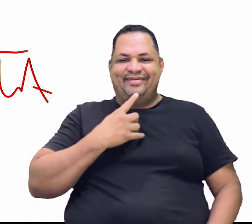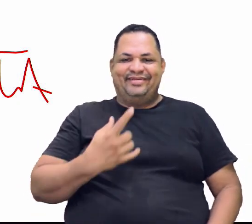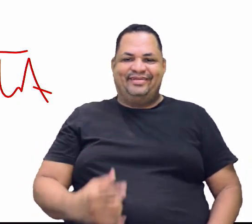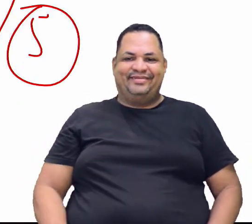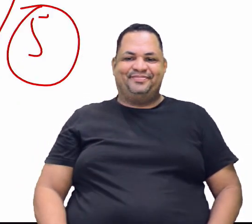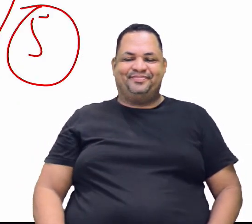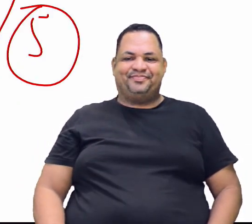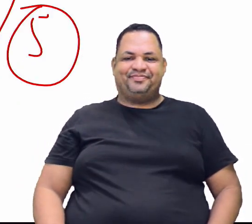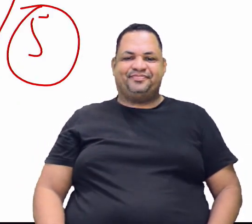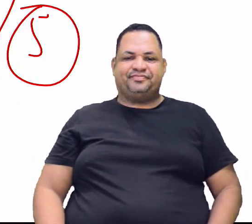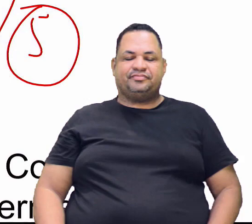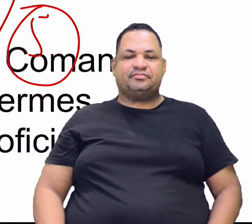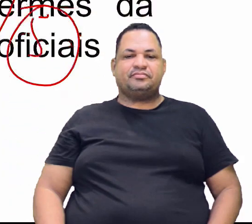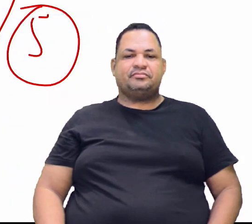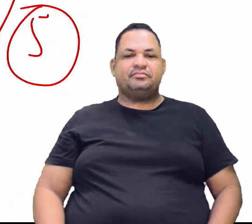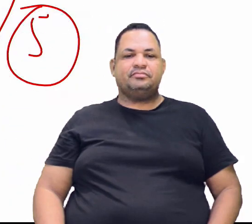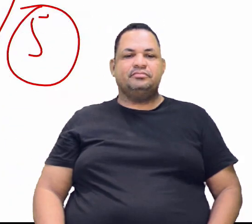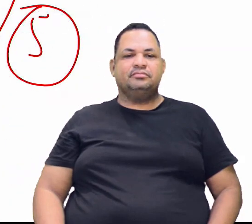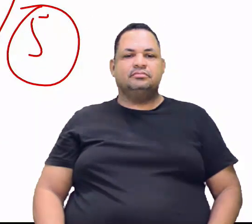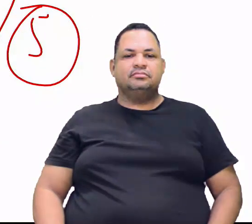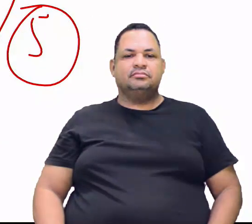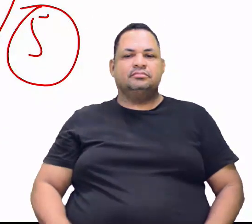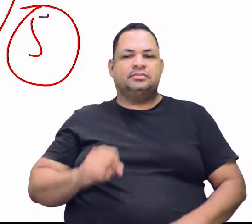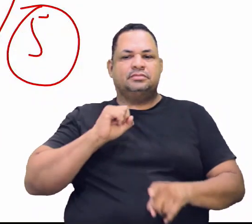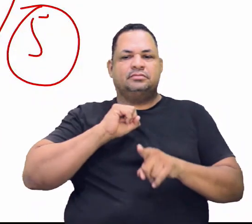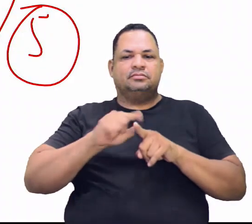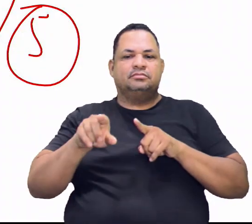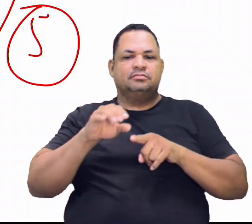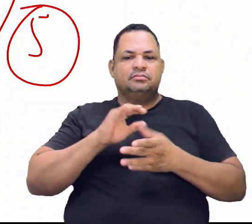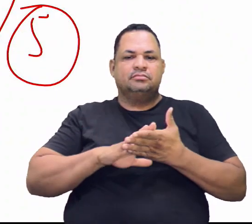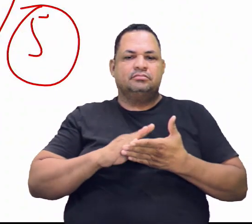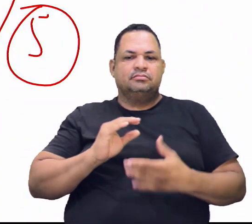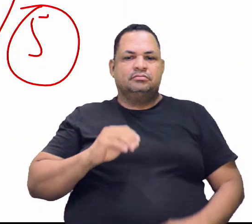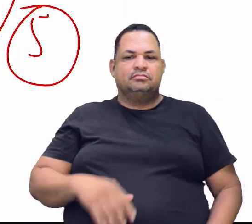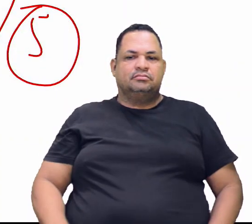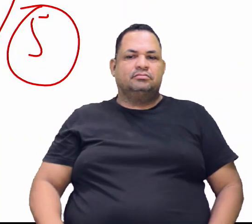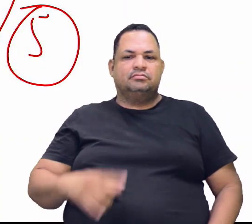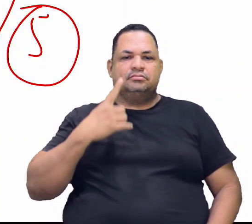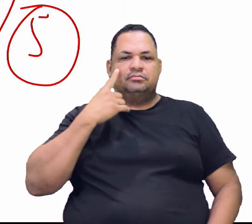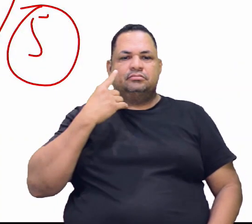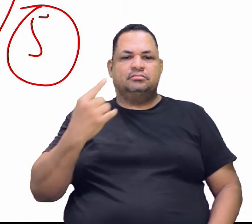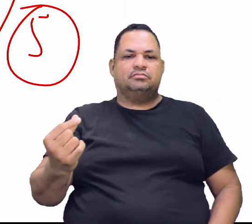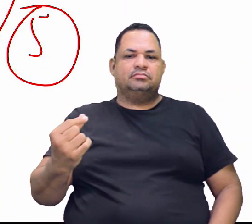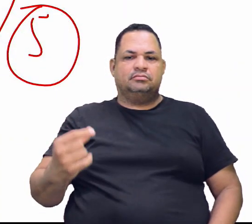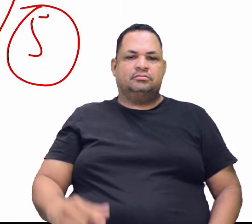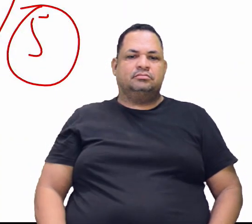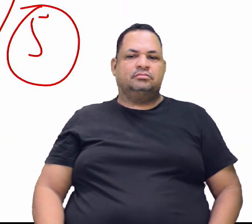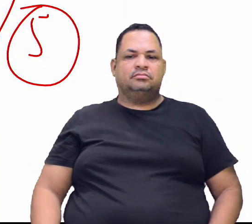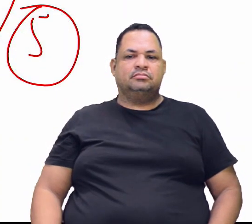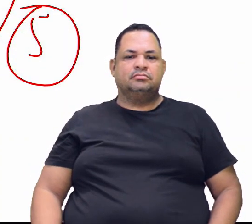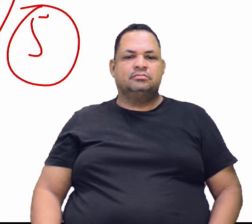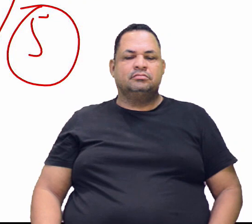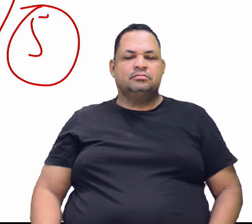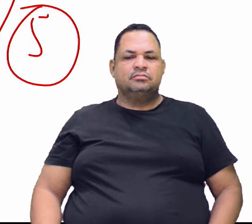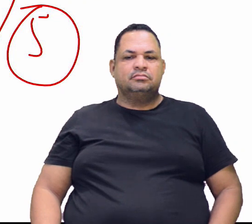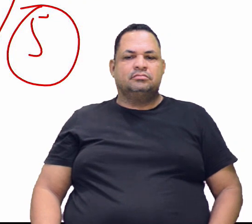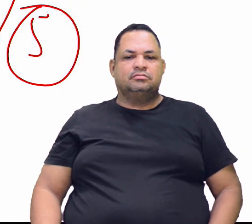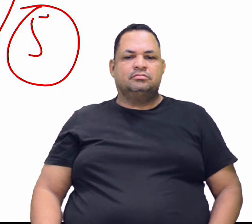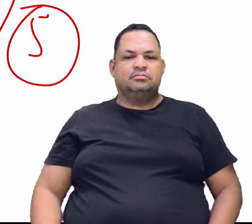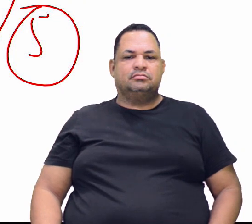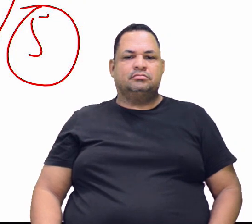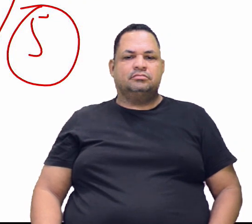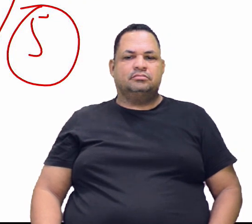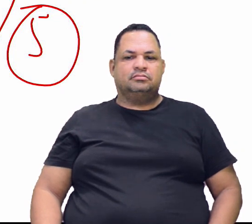melancia. Aí o que ele faz? Ele zarpa o movimento acontecendo, vai respingar